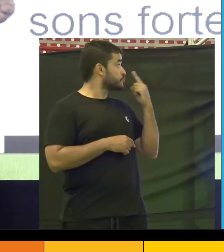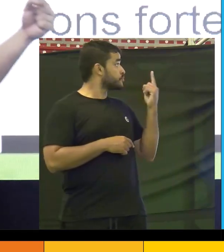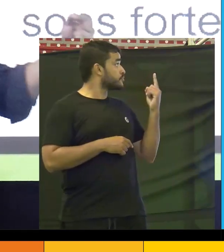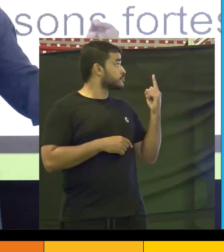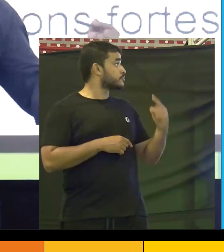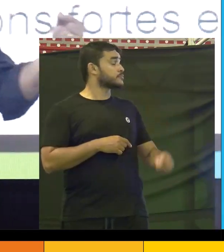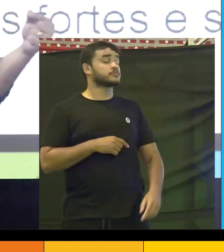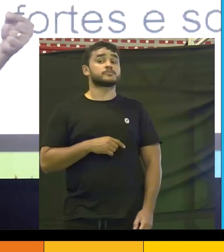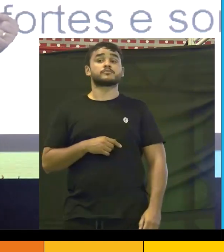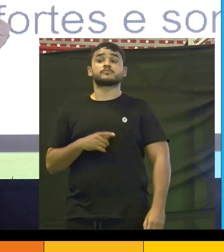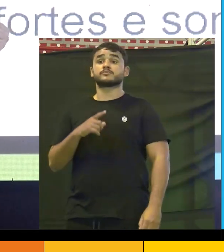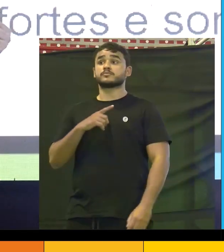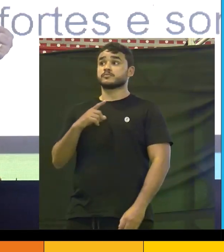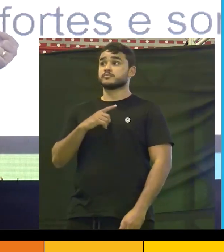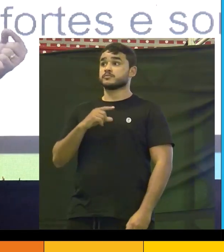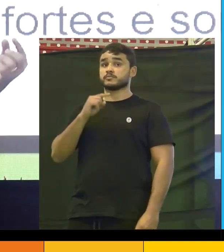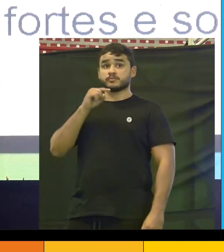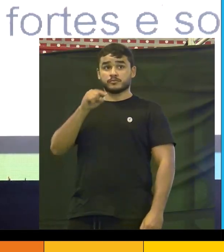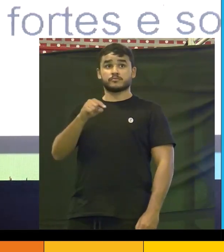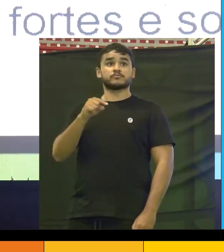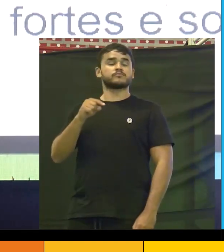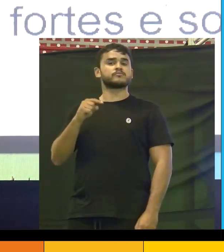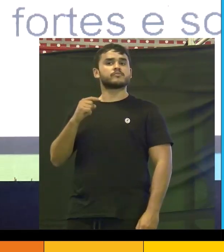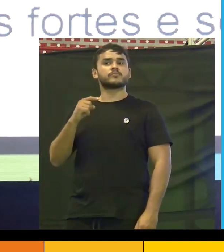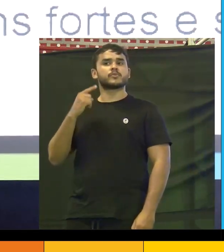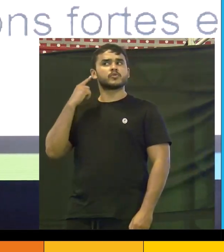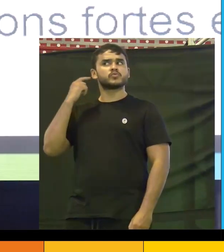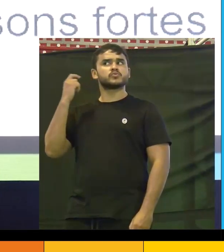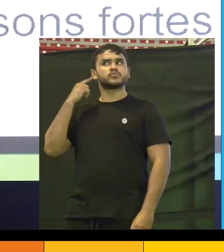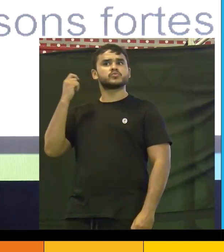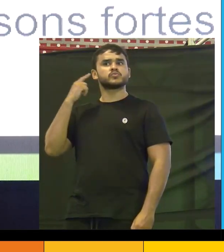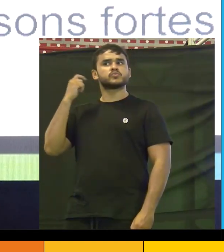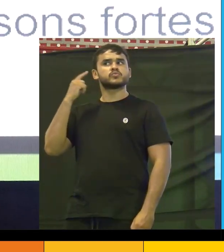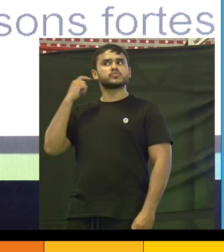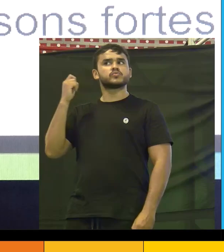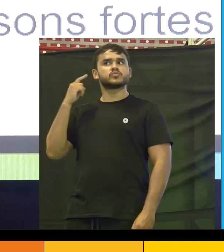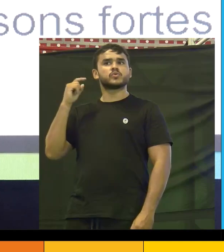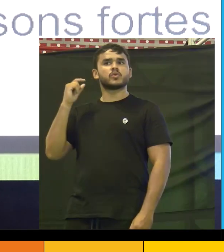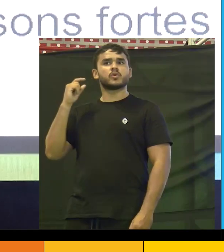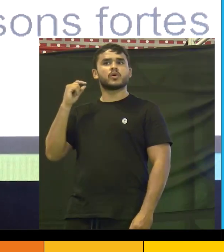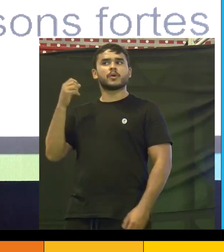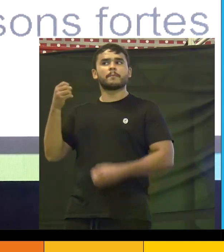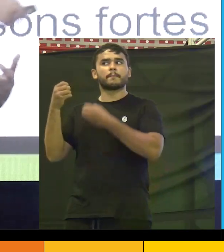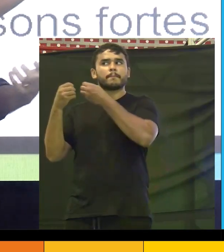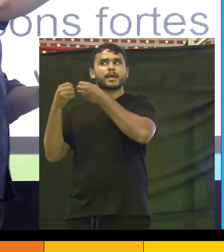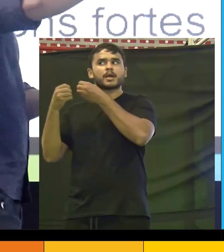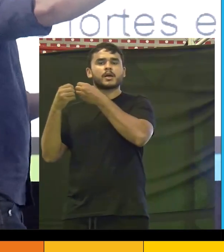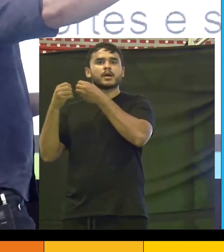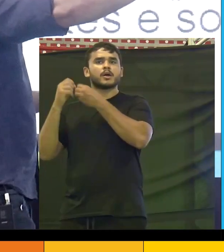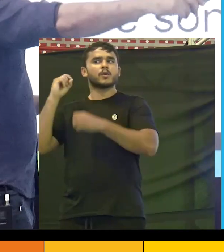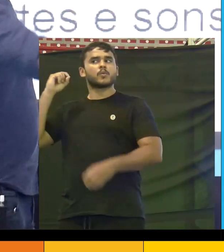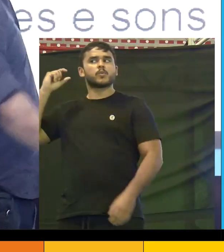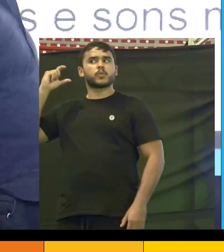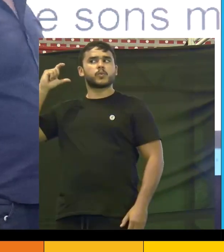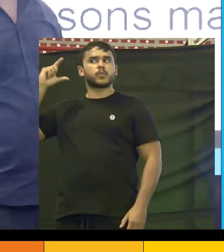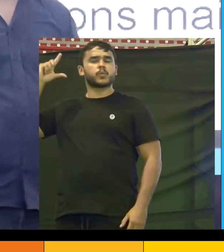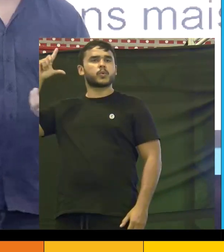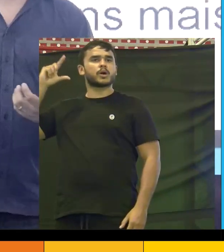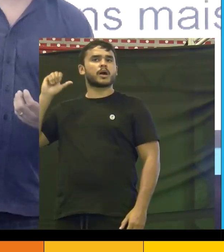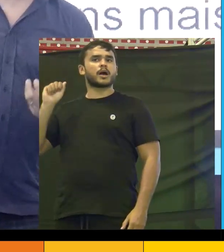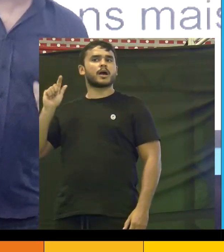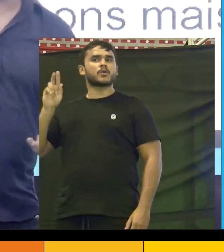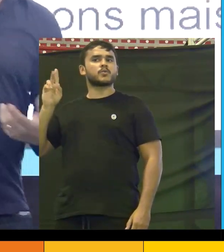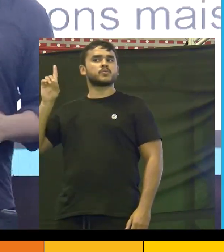Ao se aproximar de uma fonte sonora, ela percebe o som mais agudo. Estou me referindo a qual fenômeno,